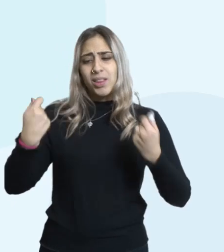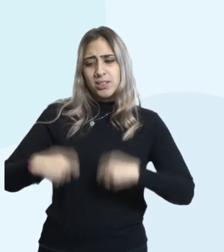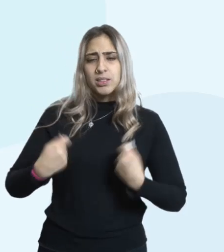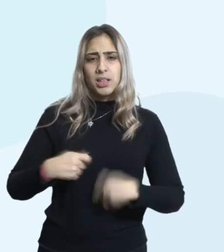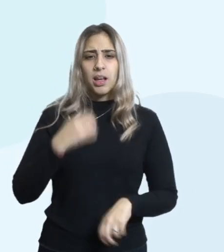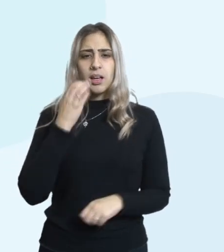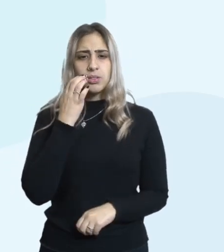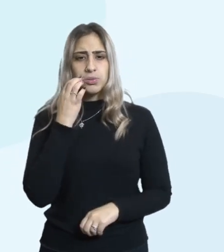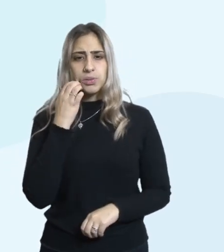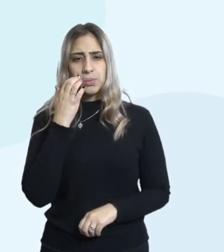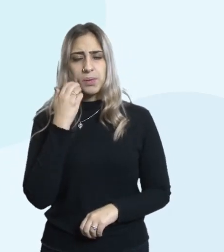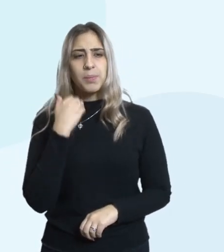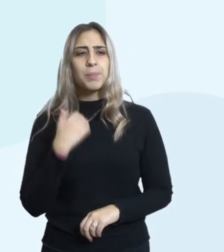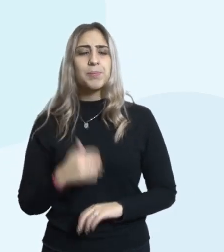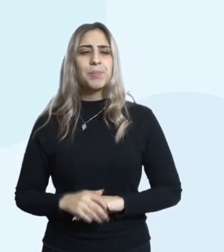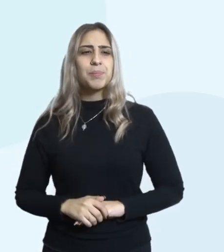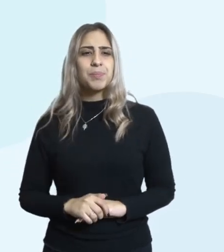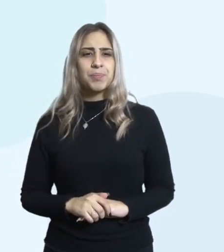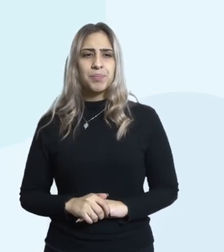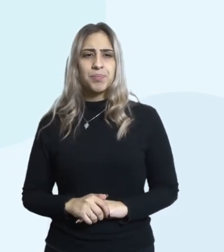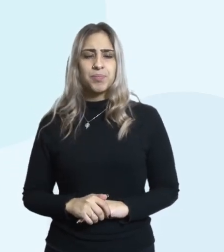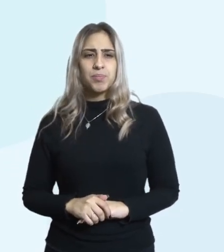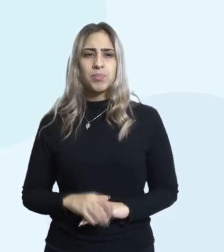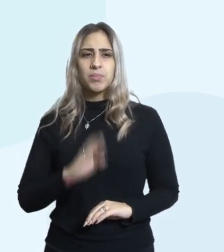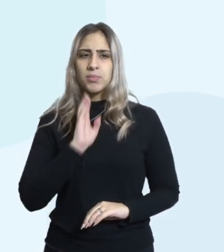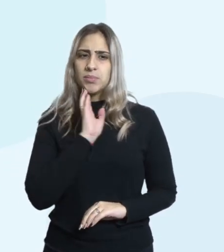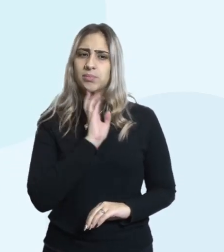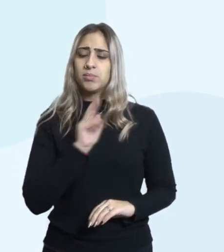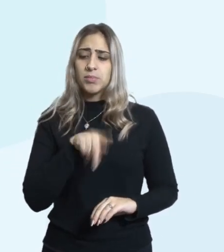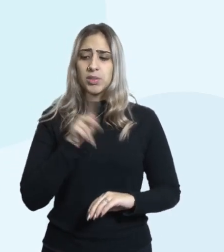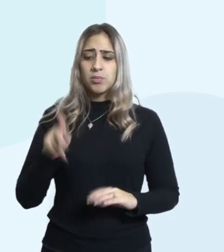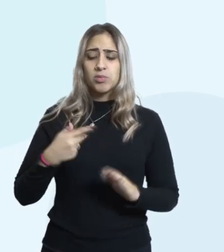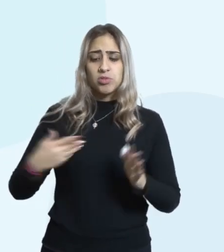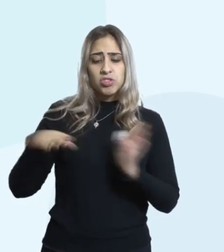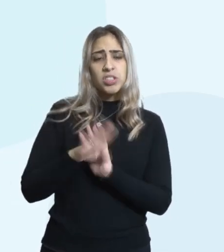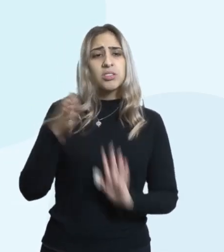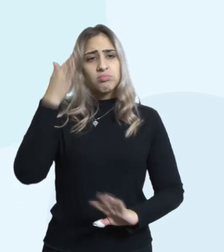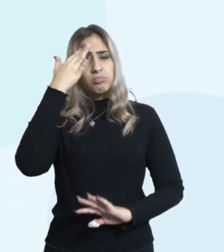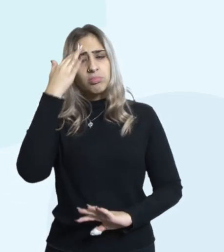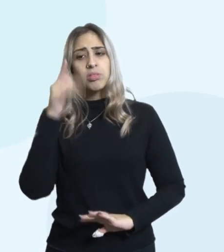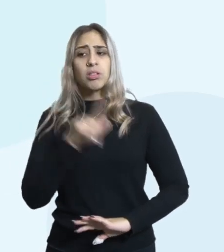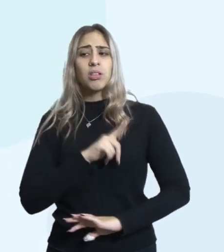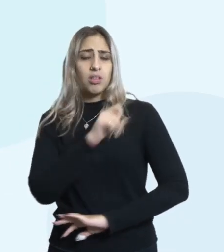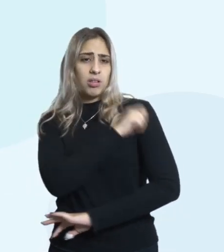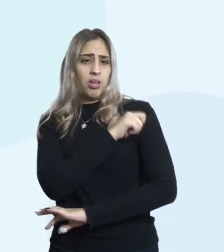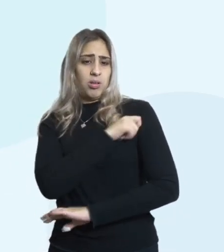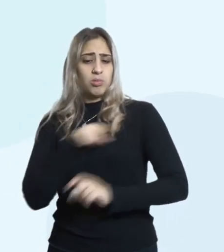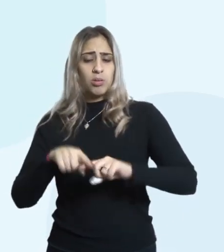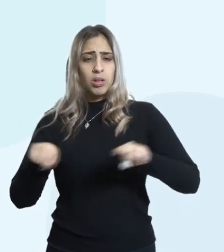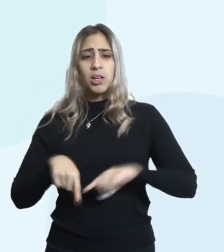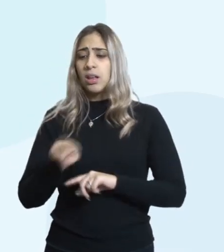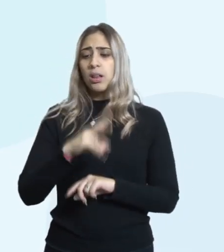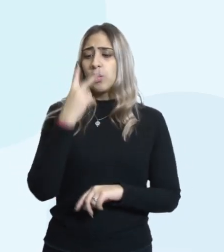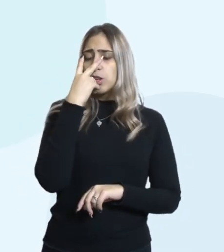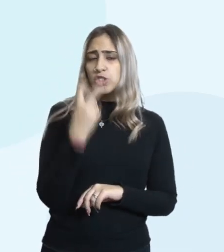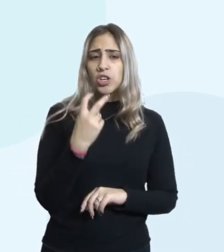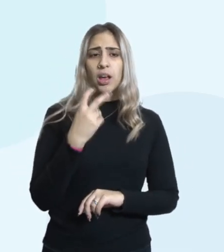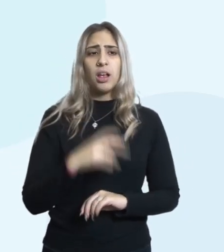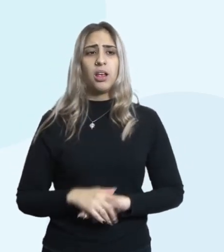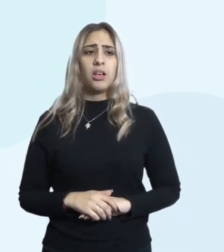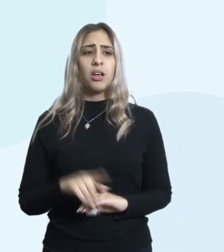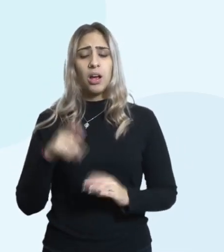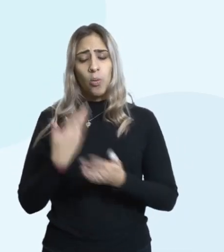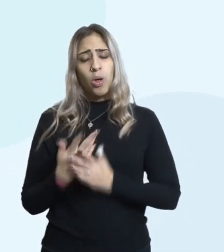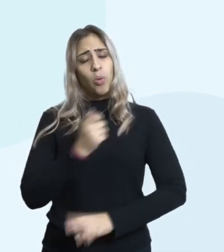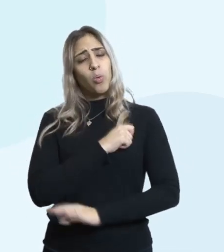necessidade, e que o professor chegue e sabe, olha, tem aquele aluno na sala, ele não enxerga. Geralmente o aluno que é